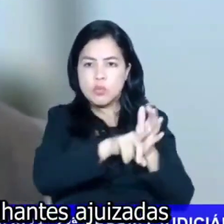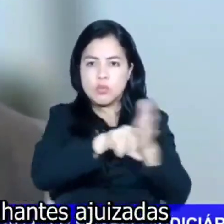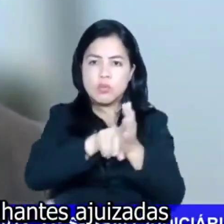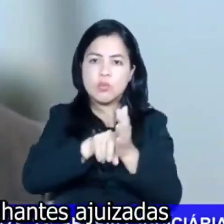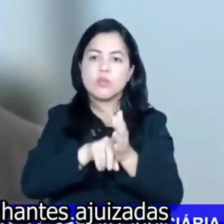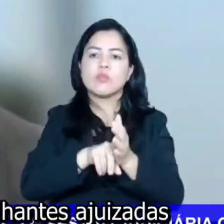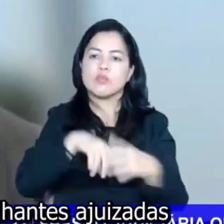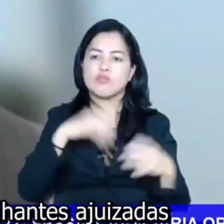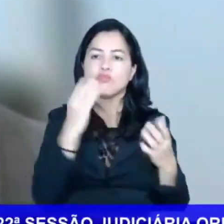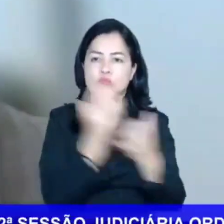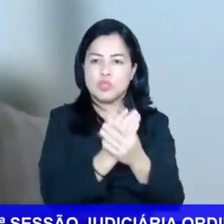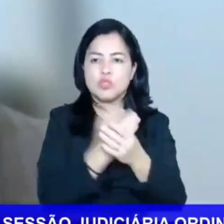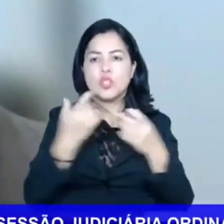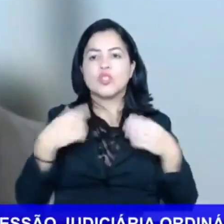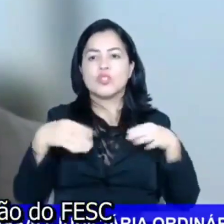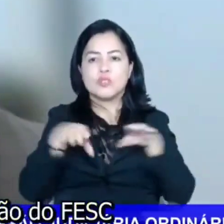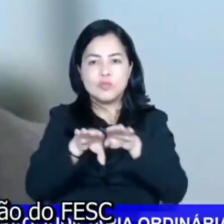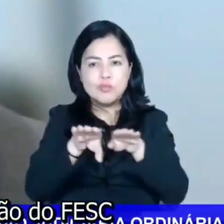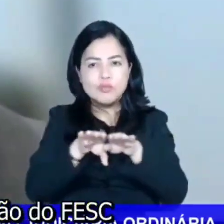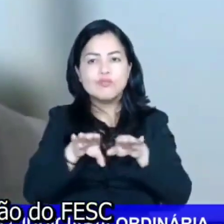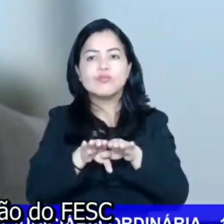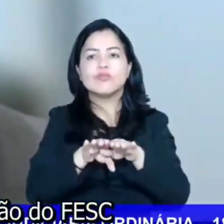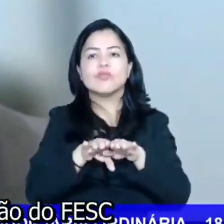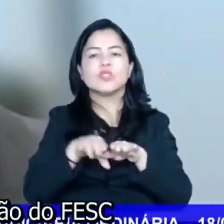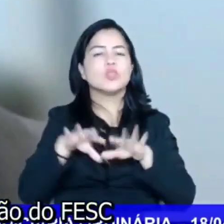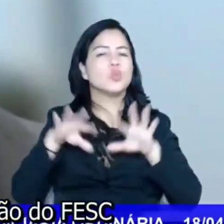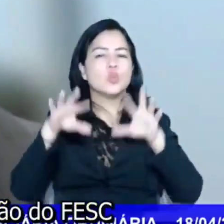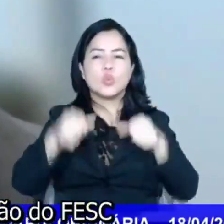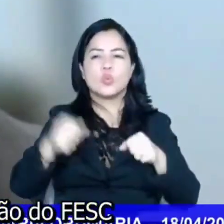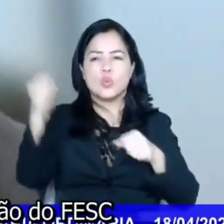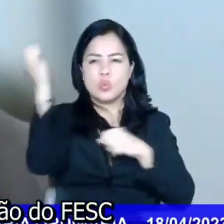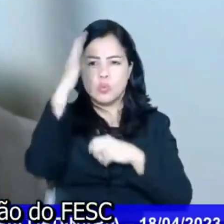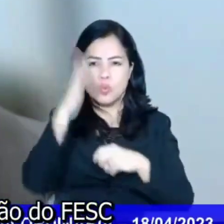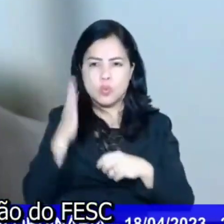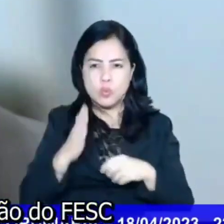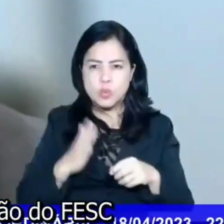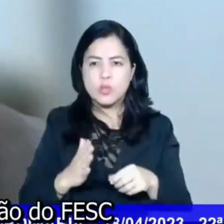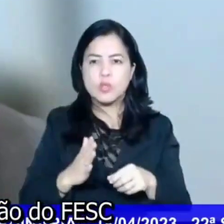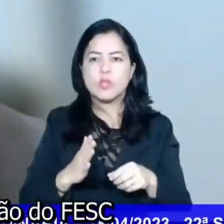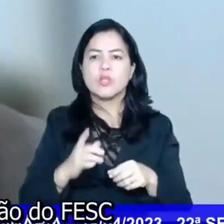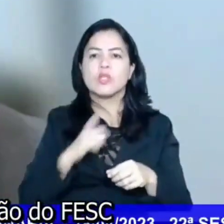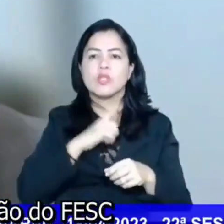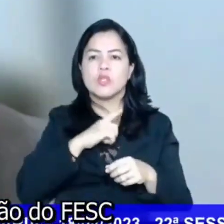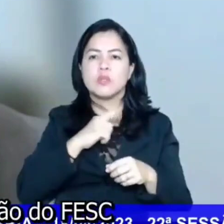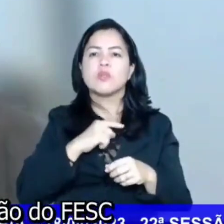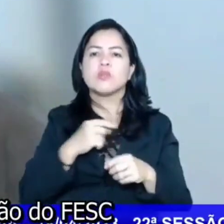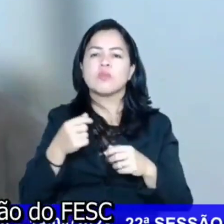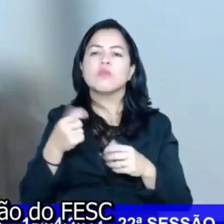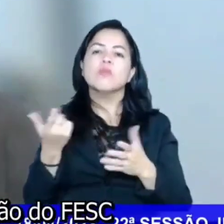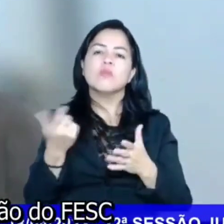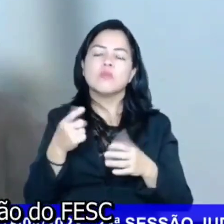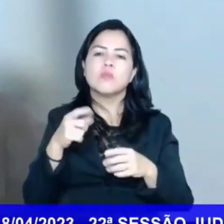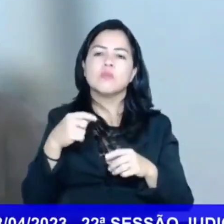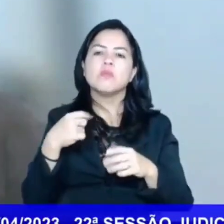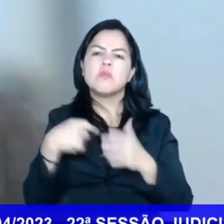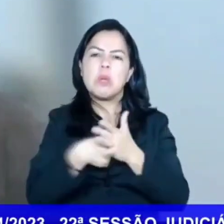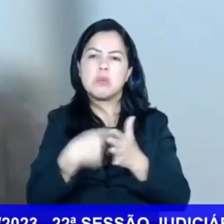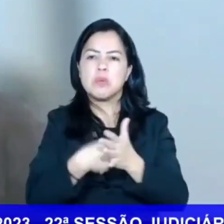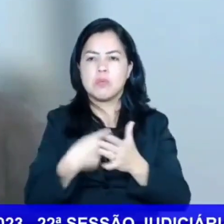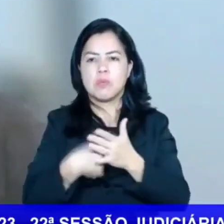ações semelhantes ajuizadas pelo Brasil, questionando critérios para distribuição do